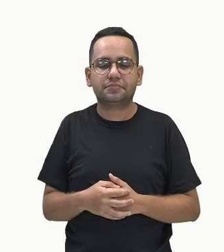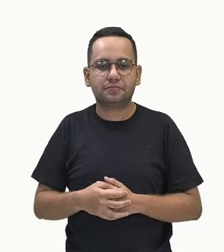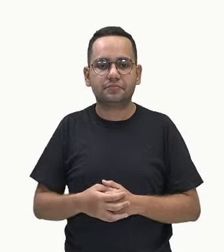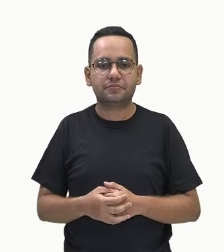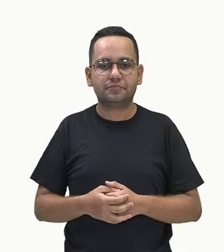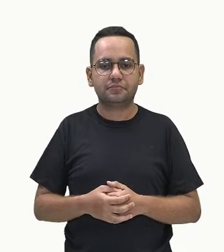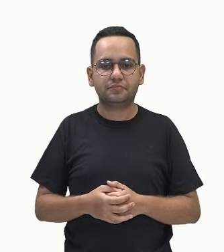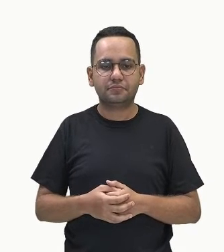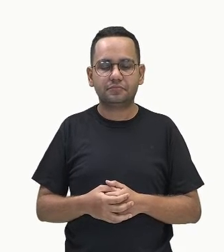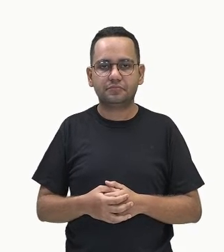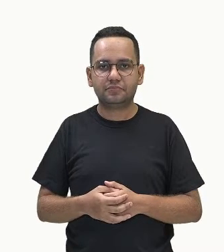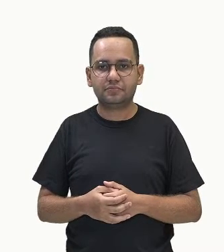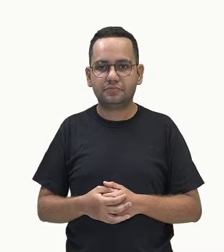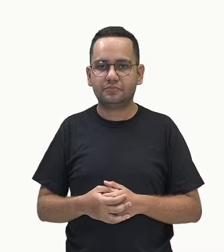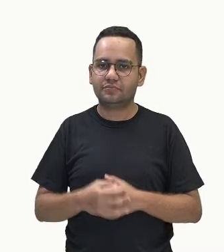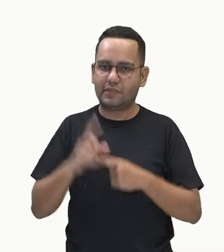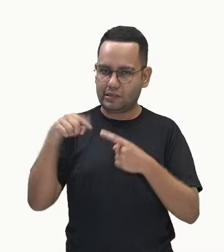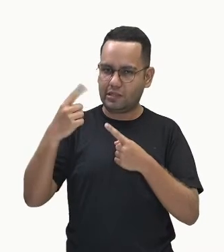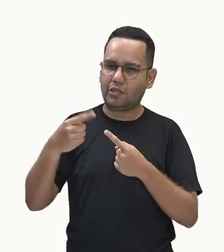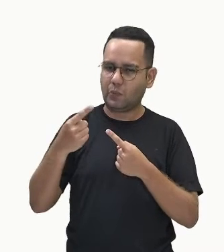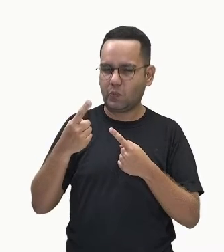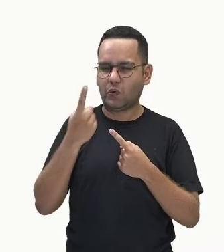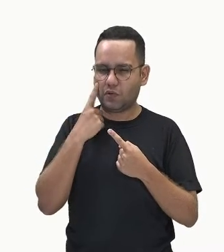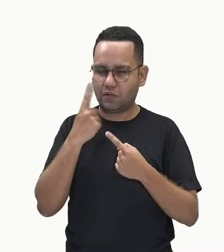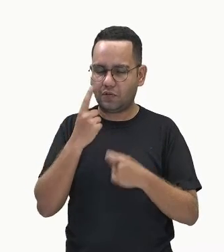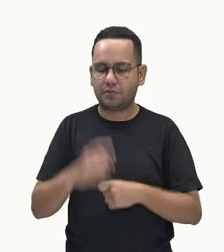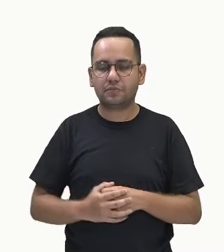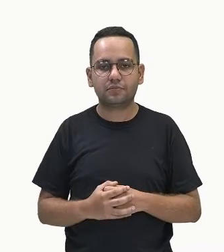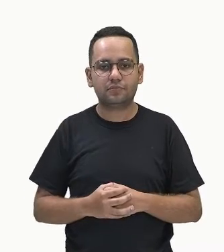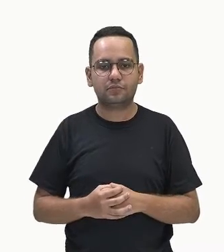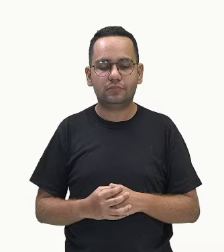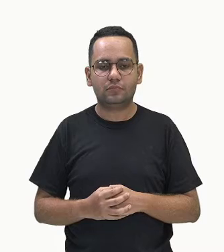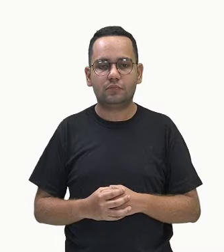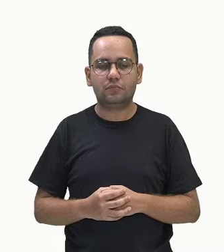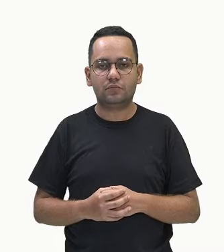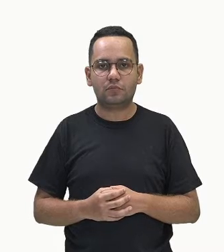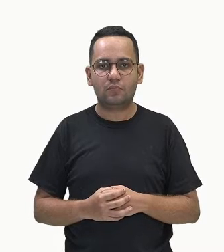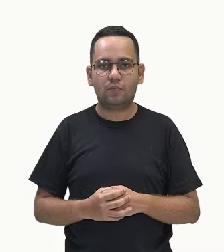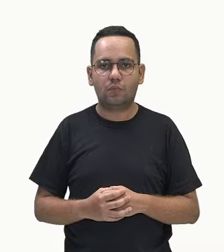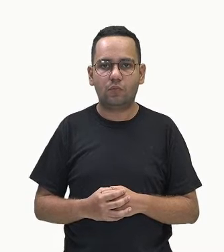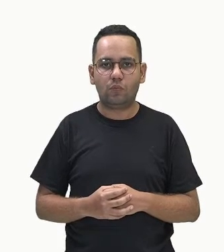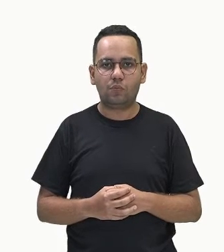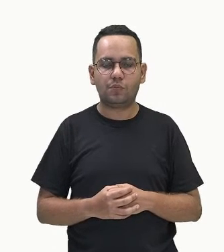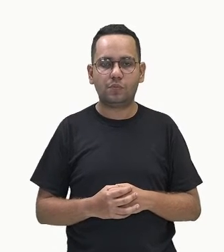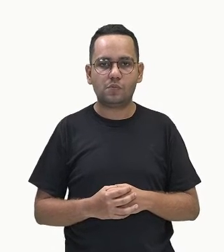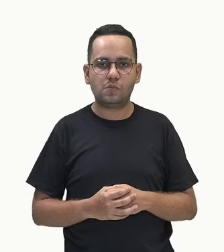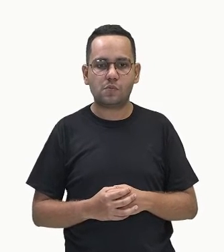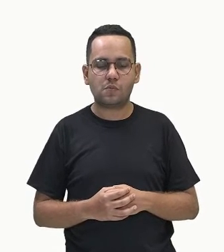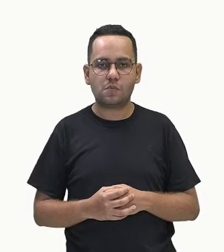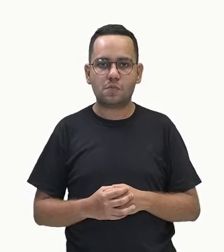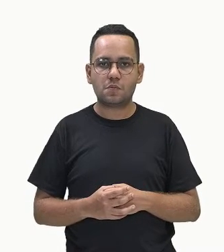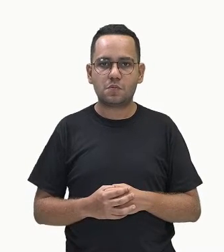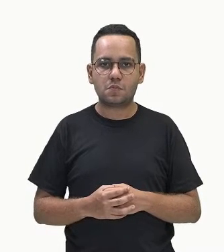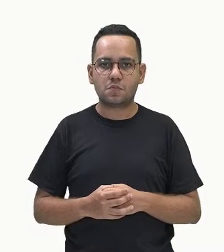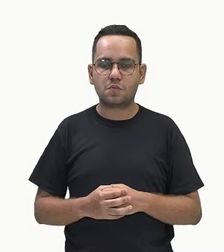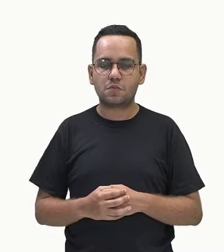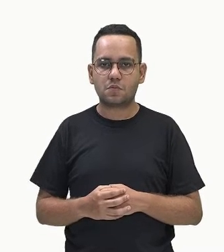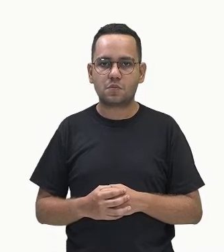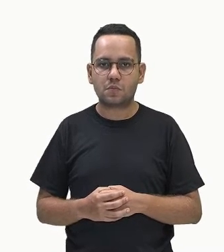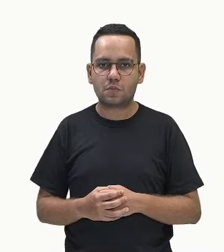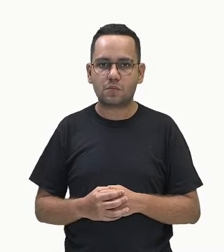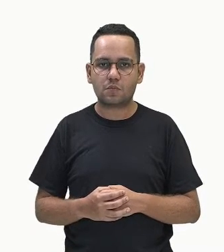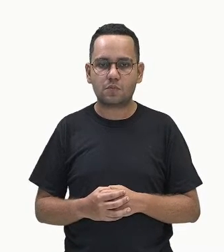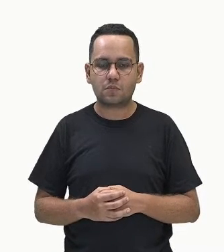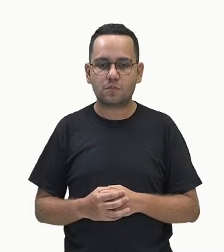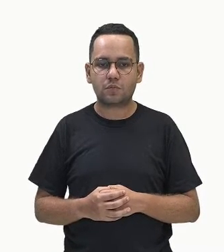já nós vamos utilizar essa expressão. Para que fique bem claro, então, essa expressão nada melhor do que a